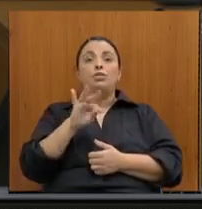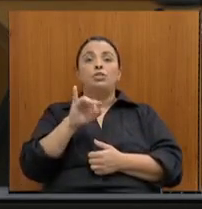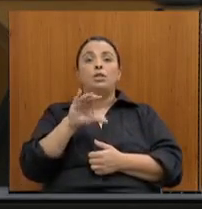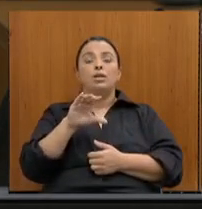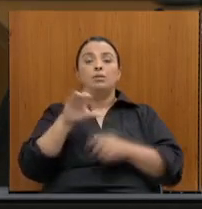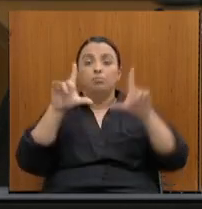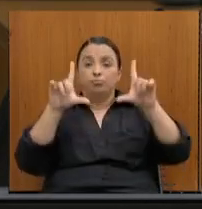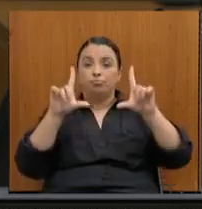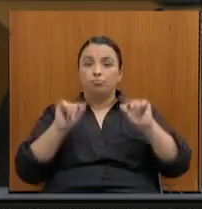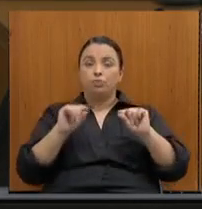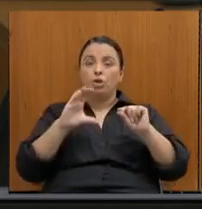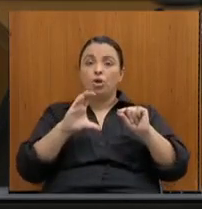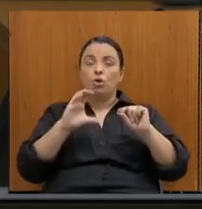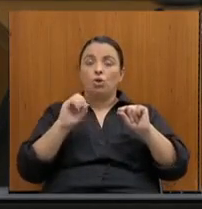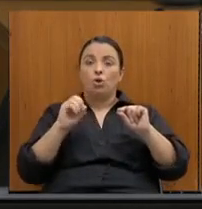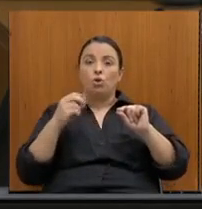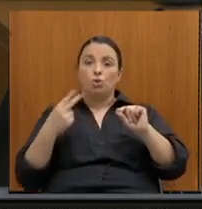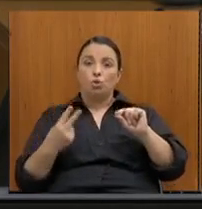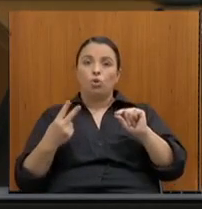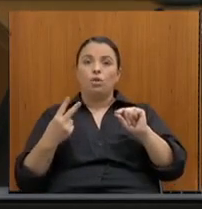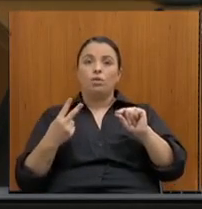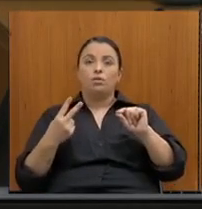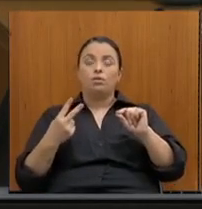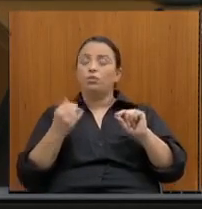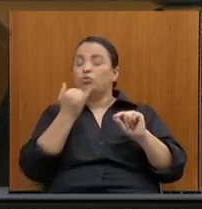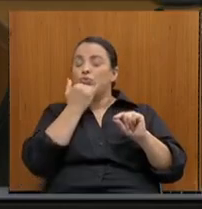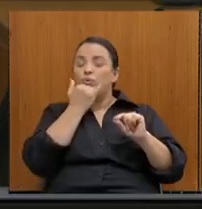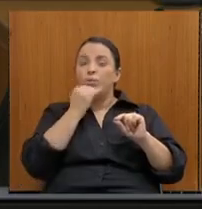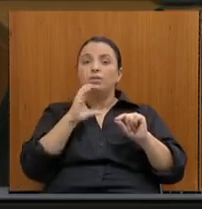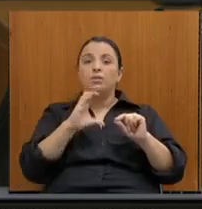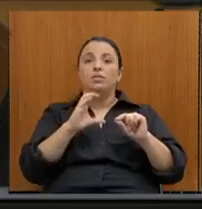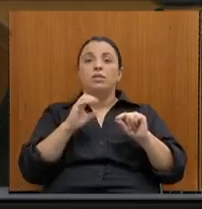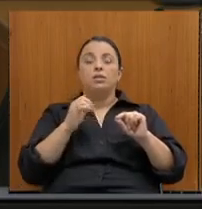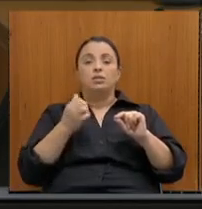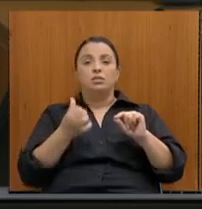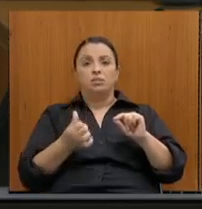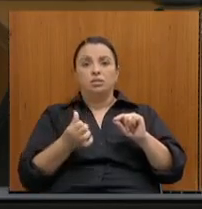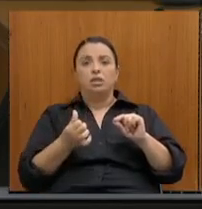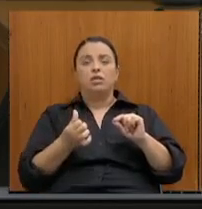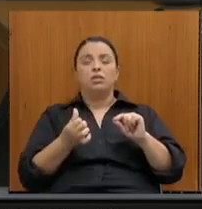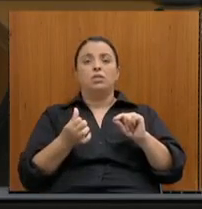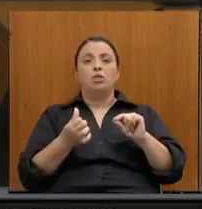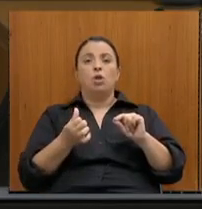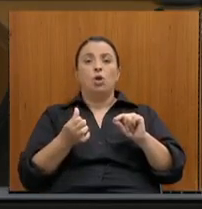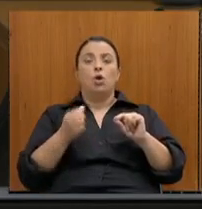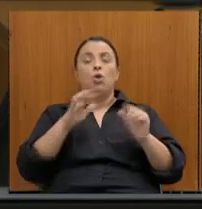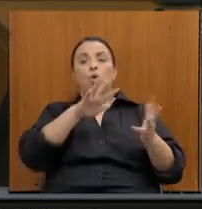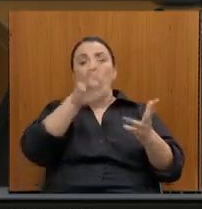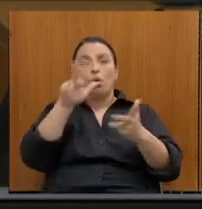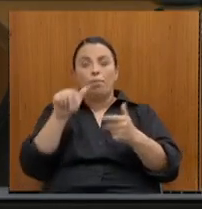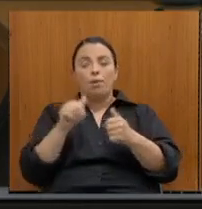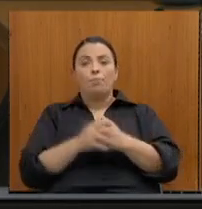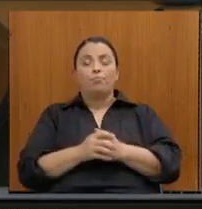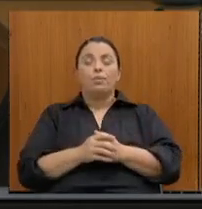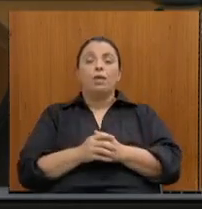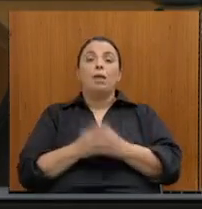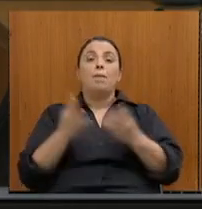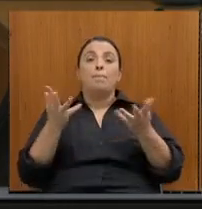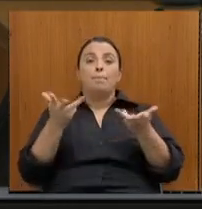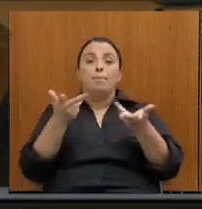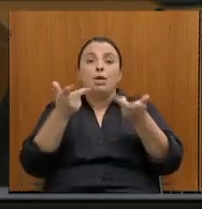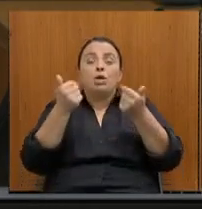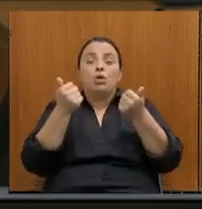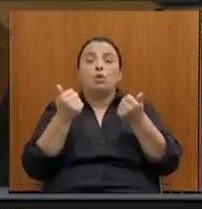carbono com efeitos locais e globais melhoria da eficiência na utilização de energia